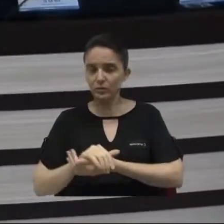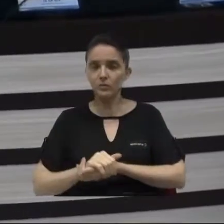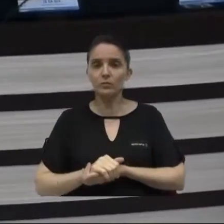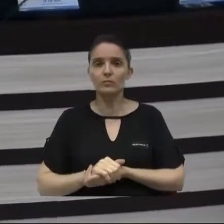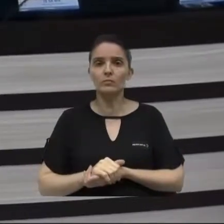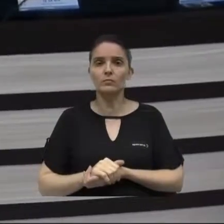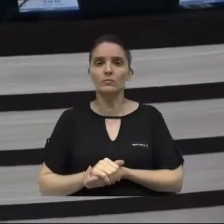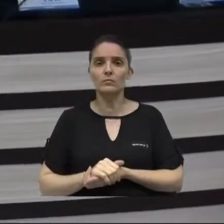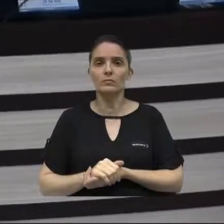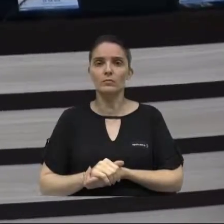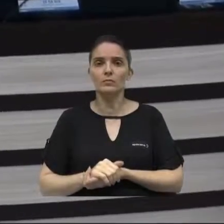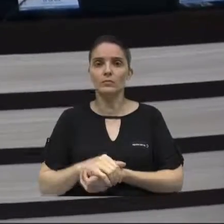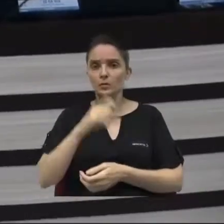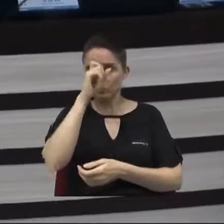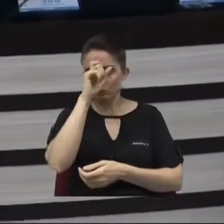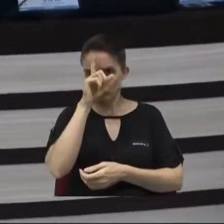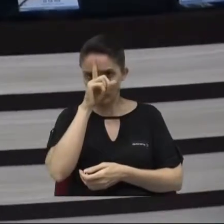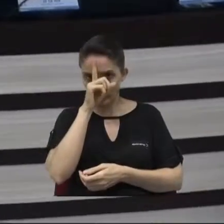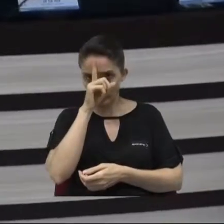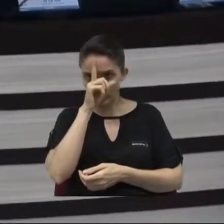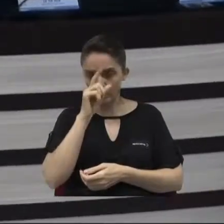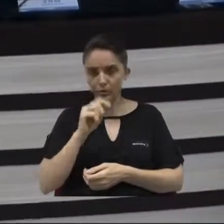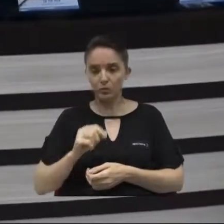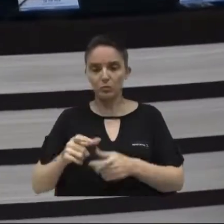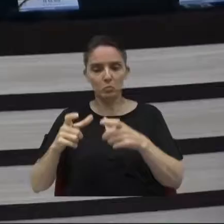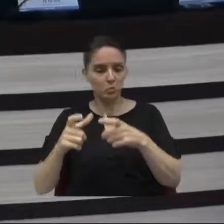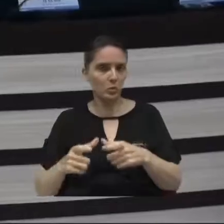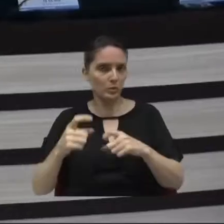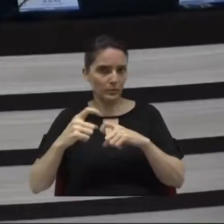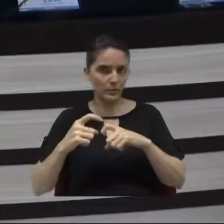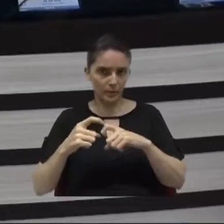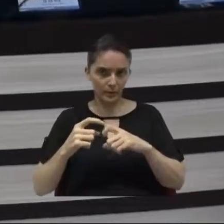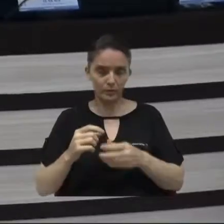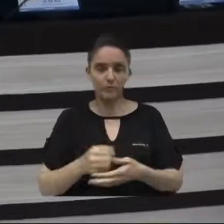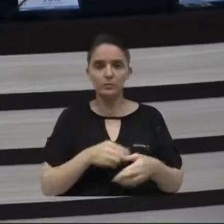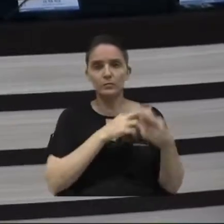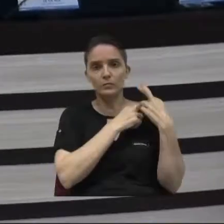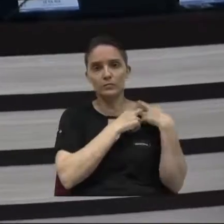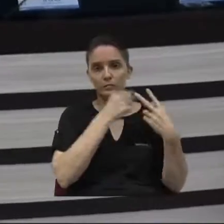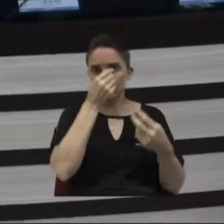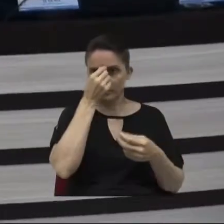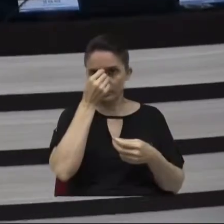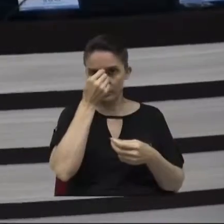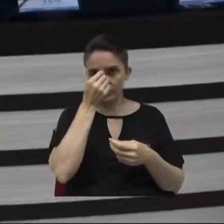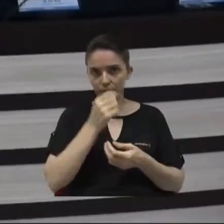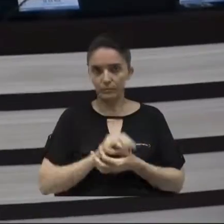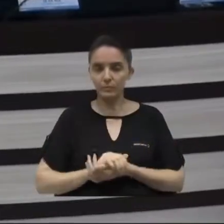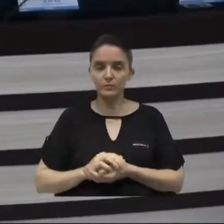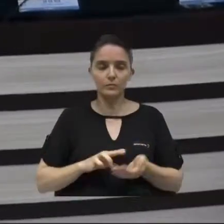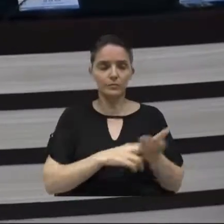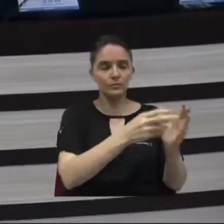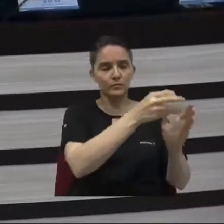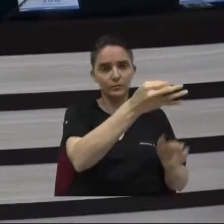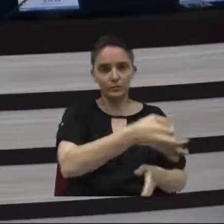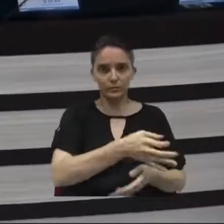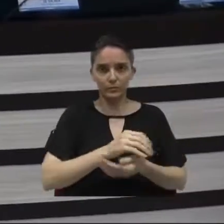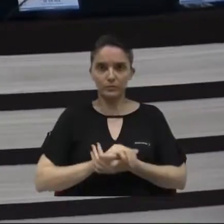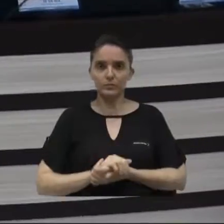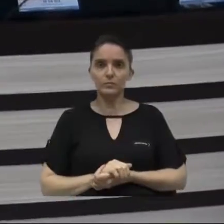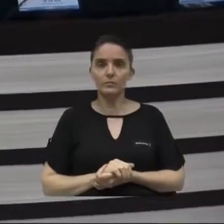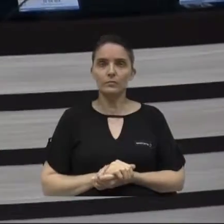bem como em hospitais, clínicas. Autoria do vereador Jorge de Freitas. Encaminhe-se às comissões